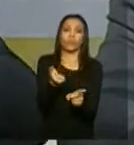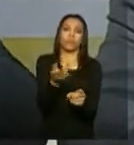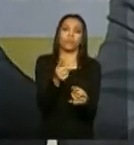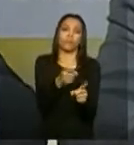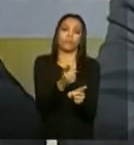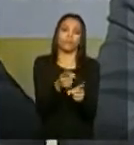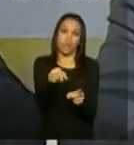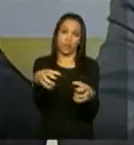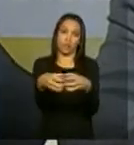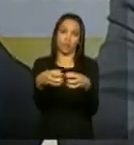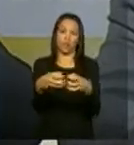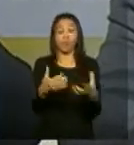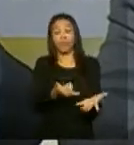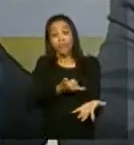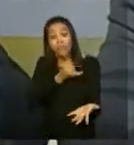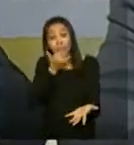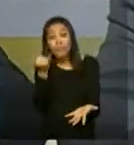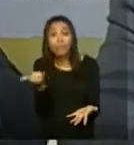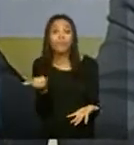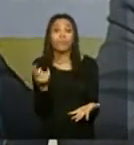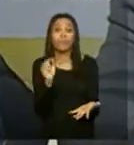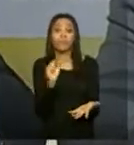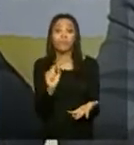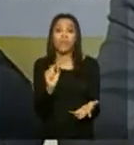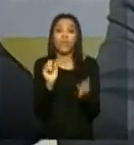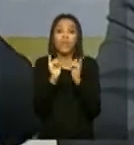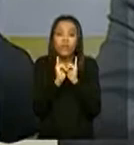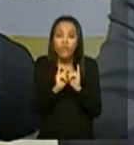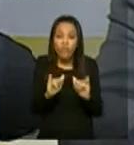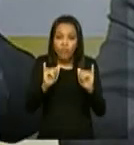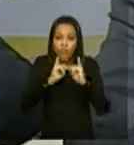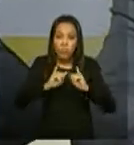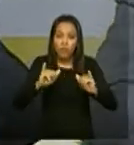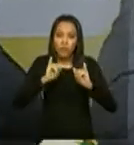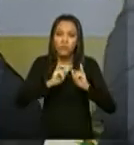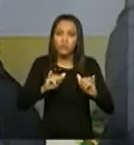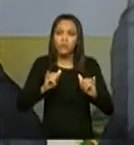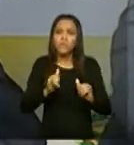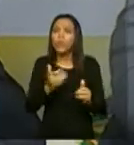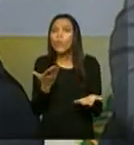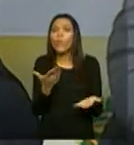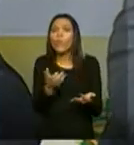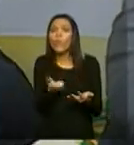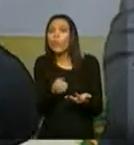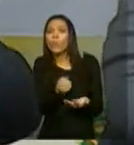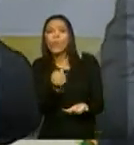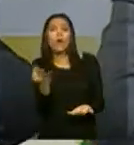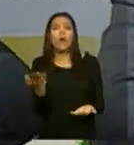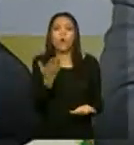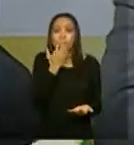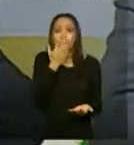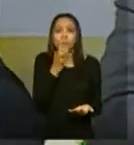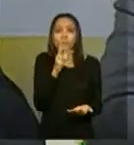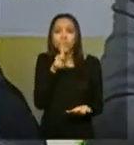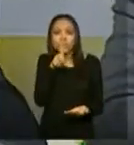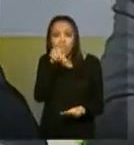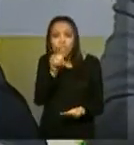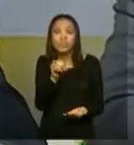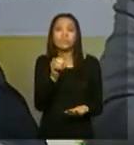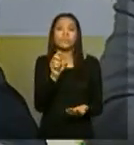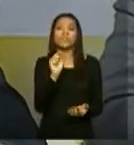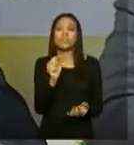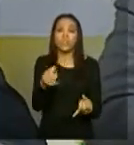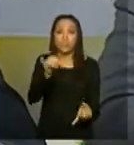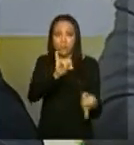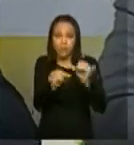depende de informação que exista de tipo substâncias em pleno domínio em que se